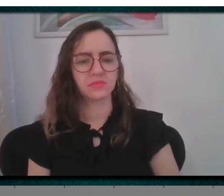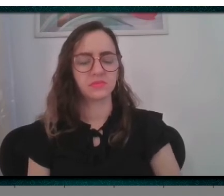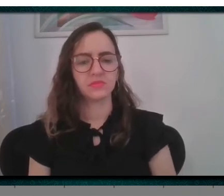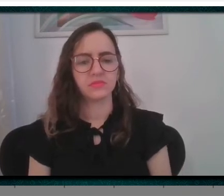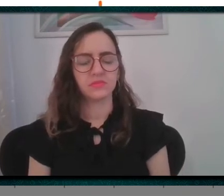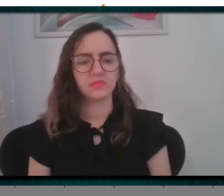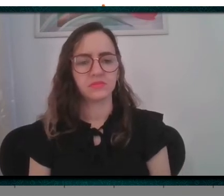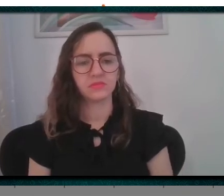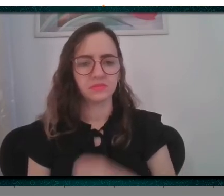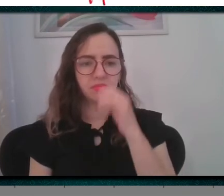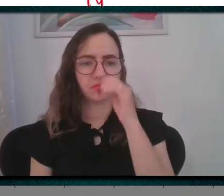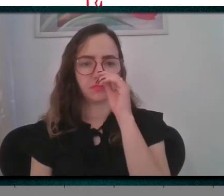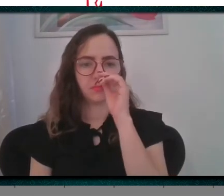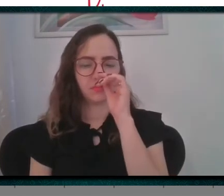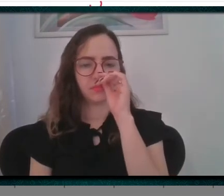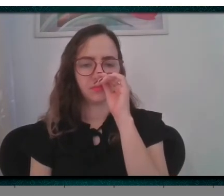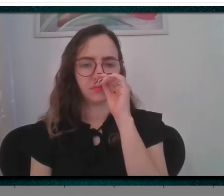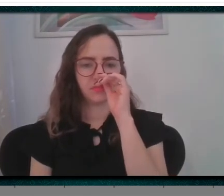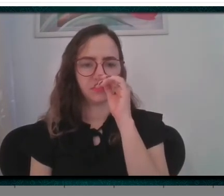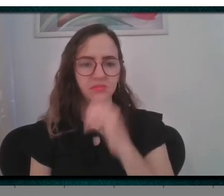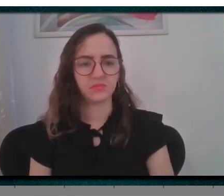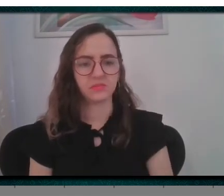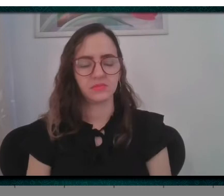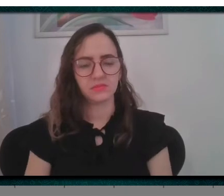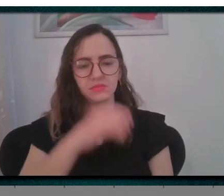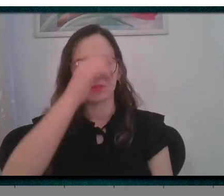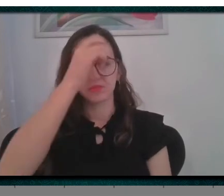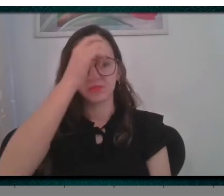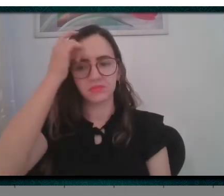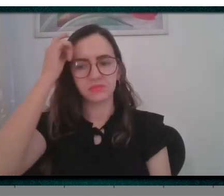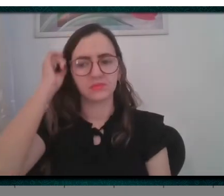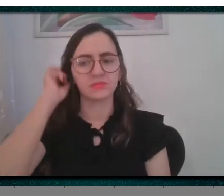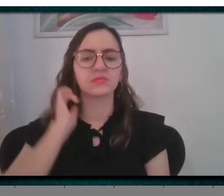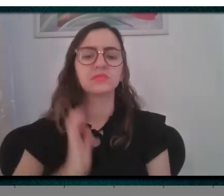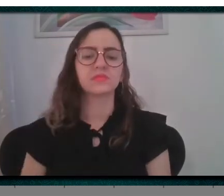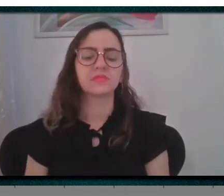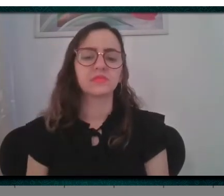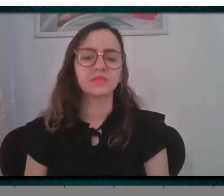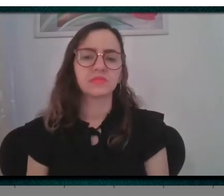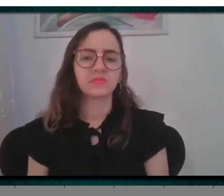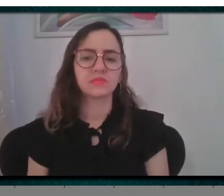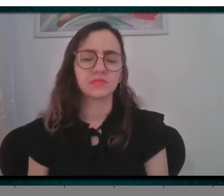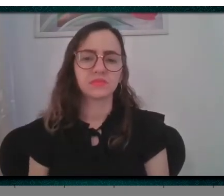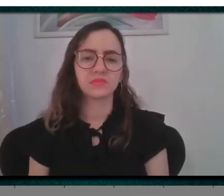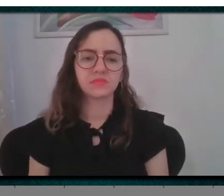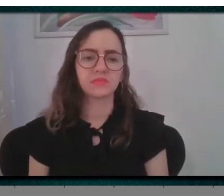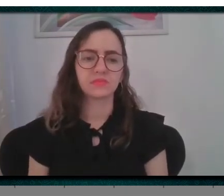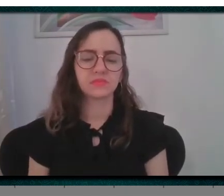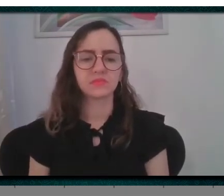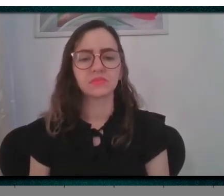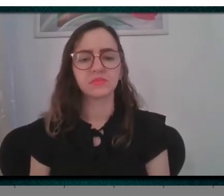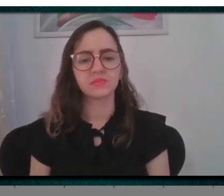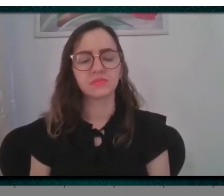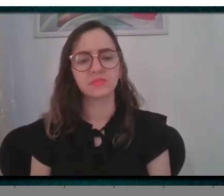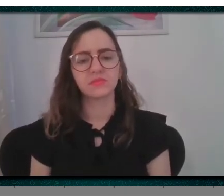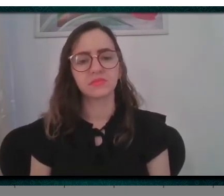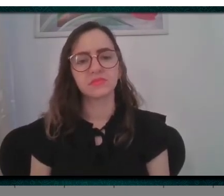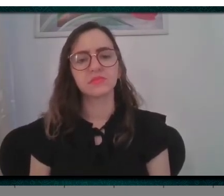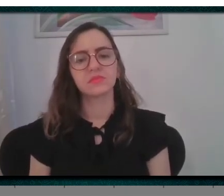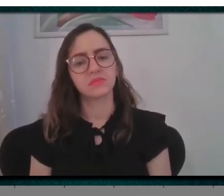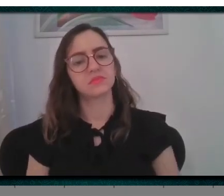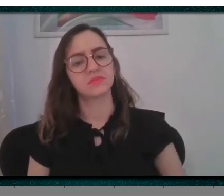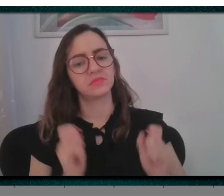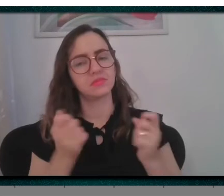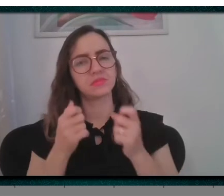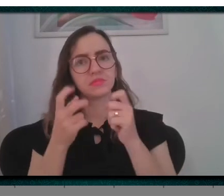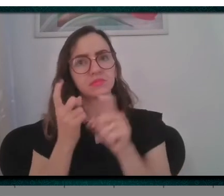Ela vai seguir justamente essa escalinha. Tá, gente? É isso que vai definindo quando uma substância é ácida, quando a substância é neutra,